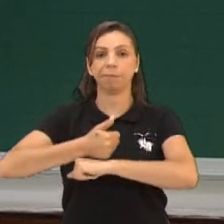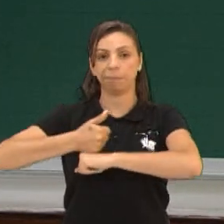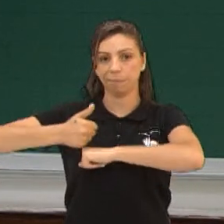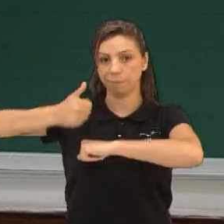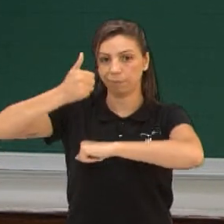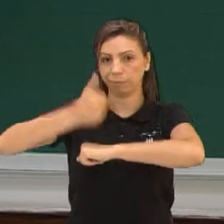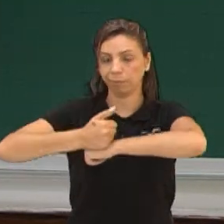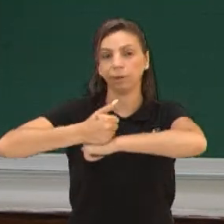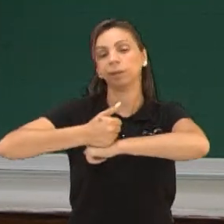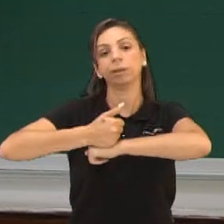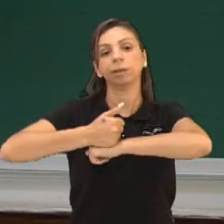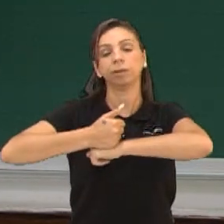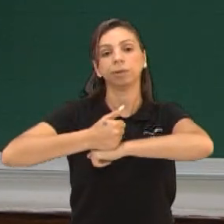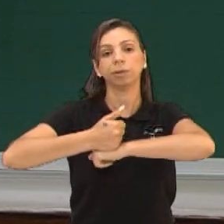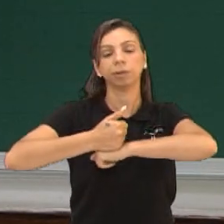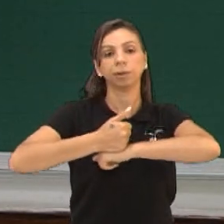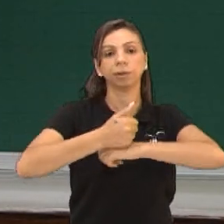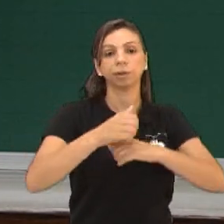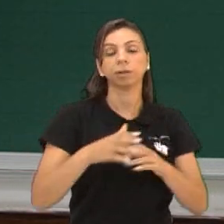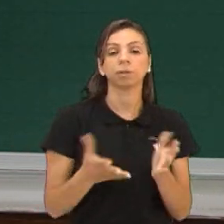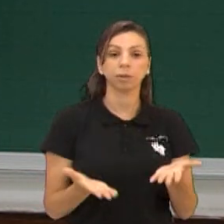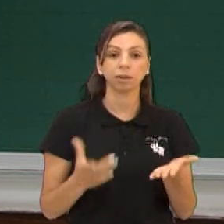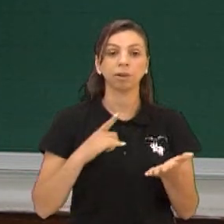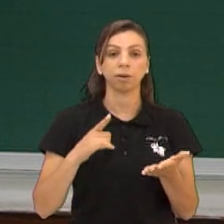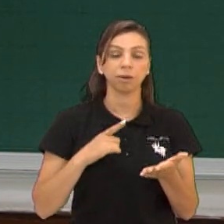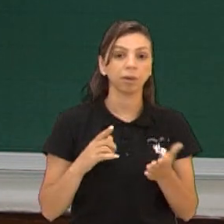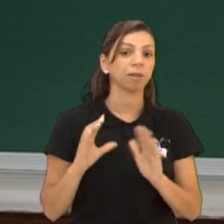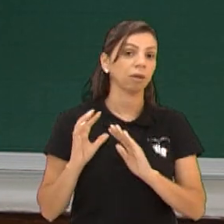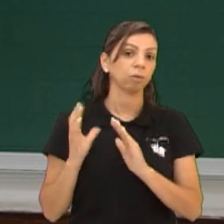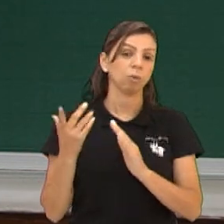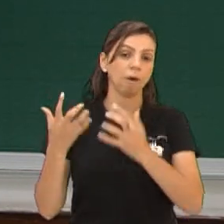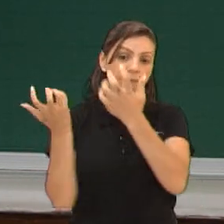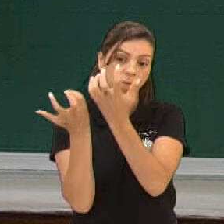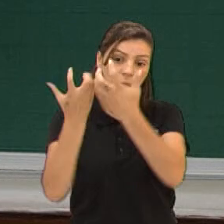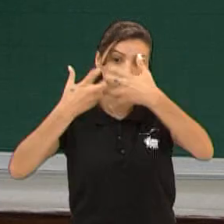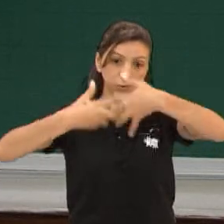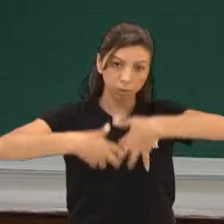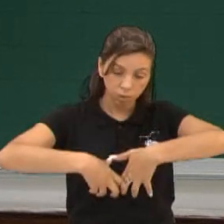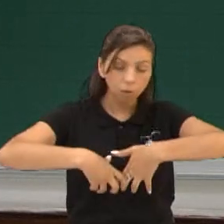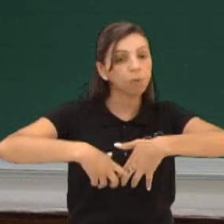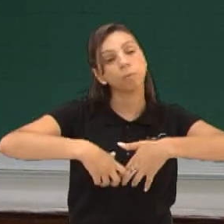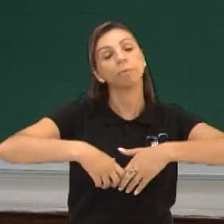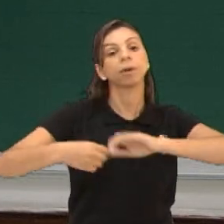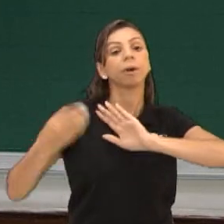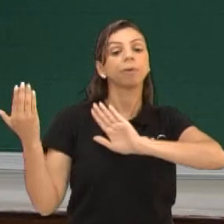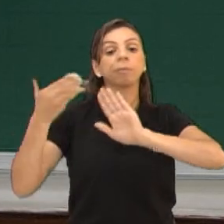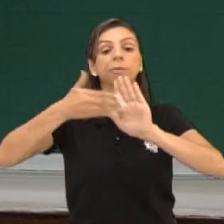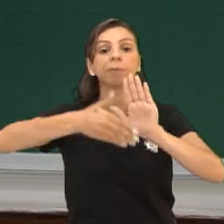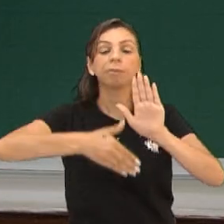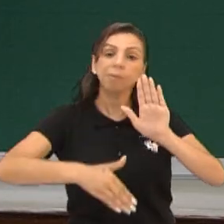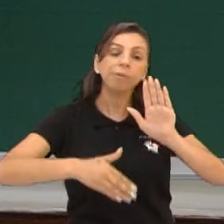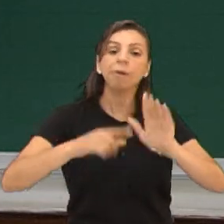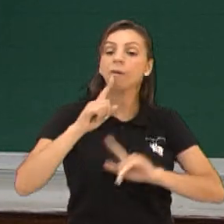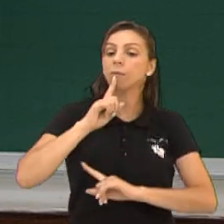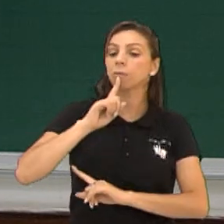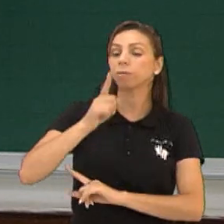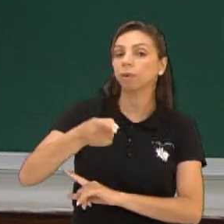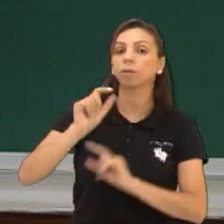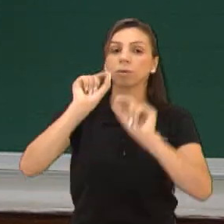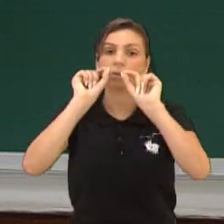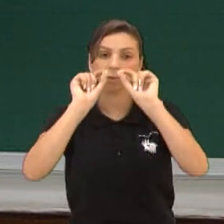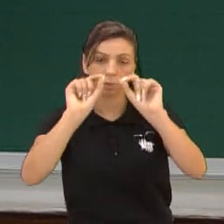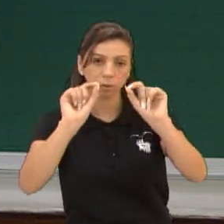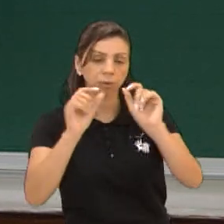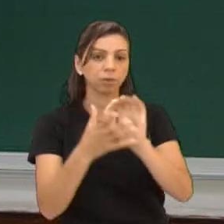seja uma autoridade deslocada da sua função para justificar uma determinada a ação